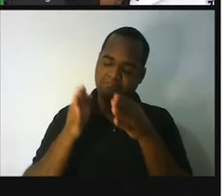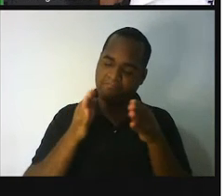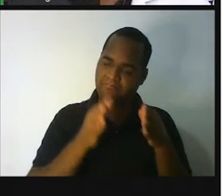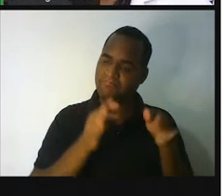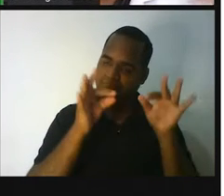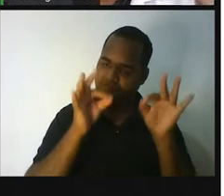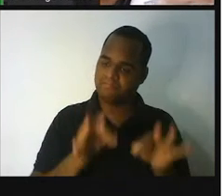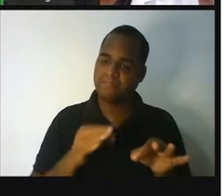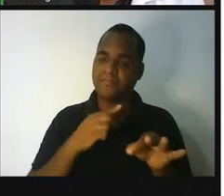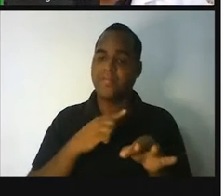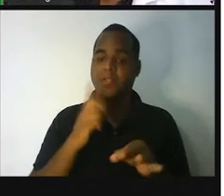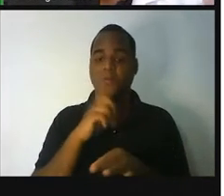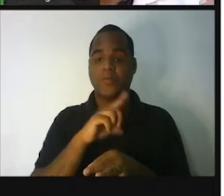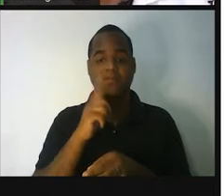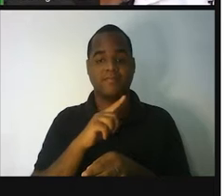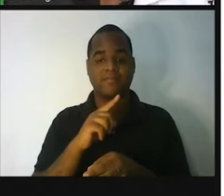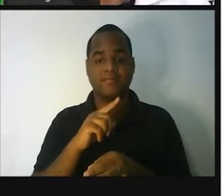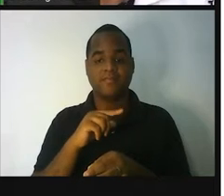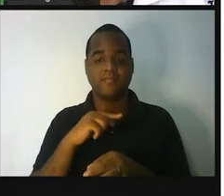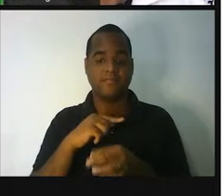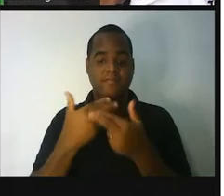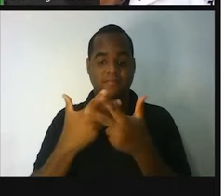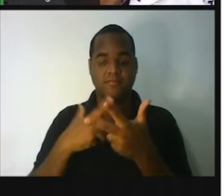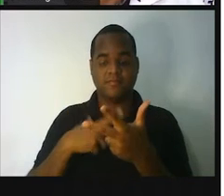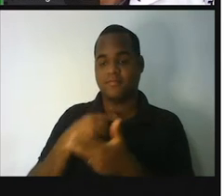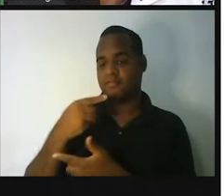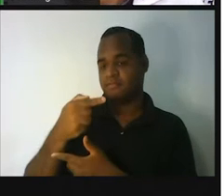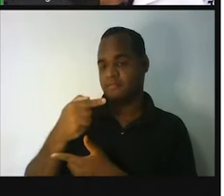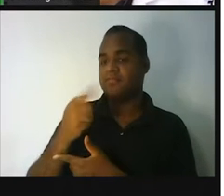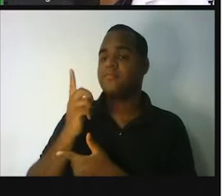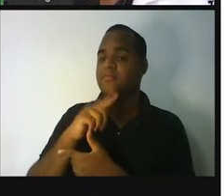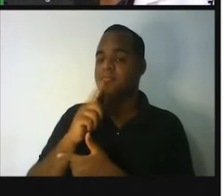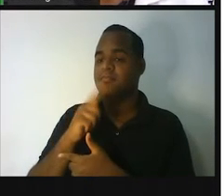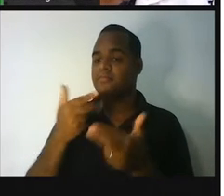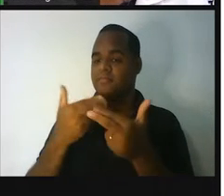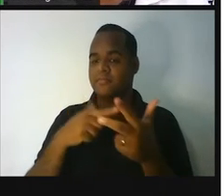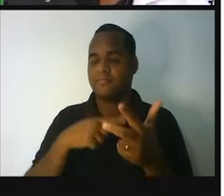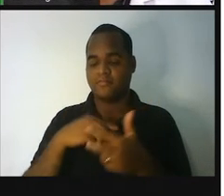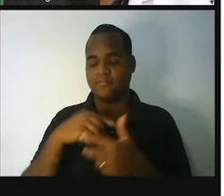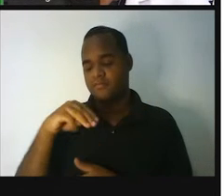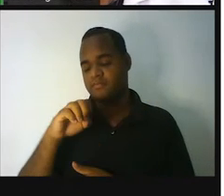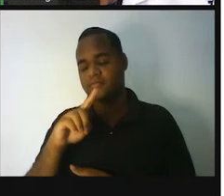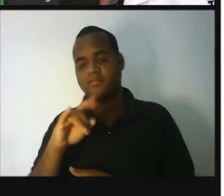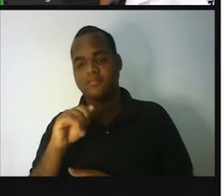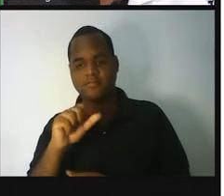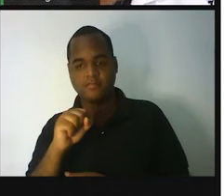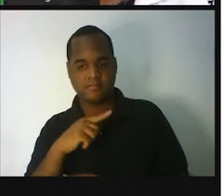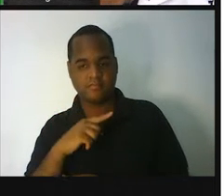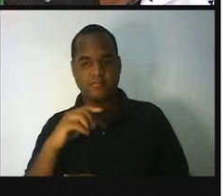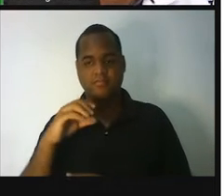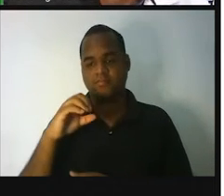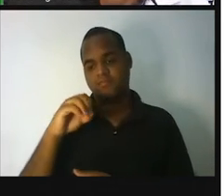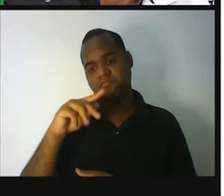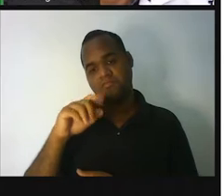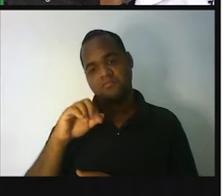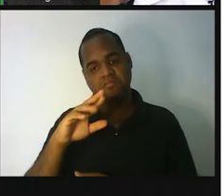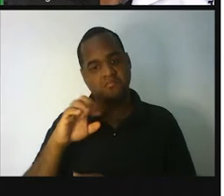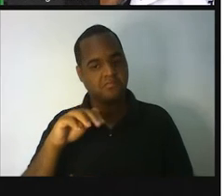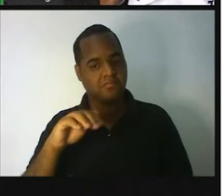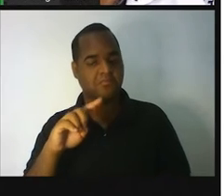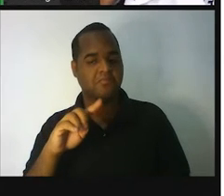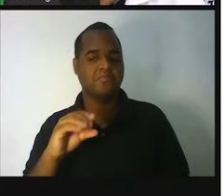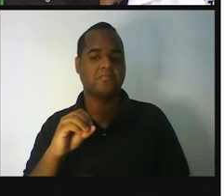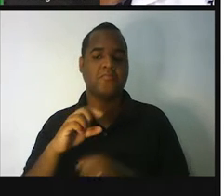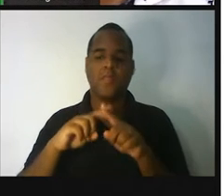né dividiu ali e Sete Tipos de medidas né é o comprimento de a massa temperatura